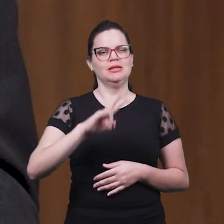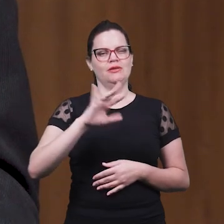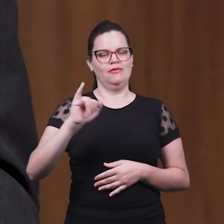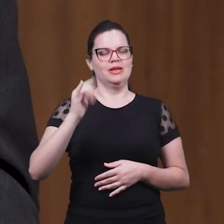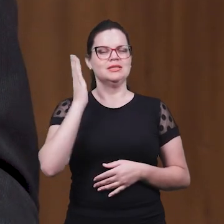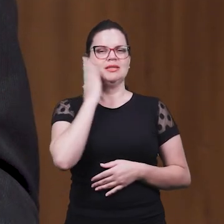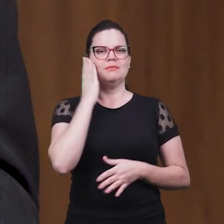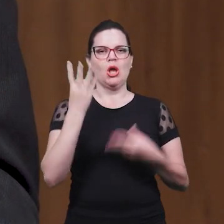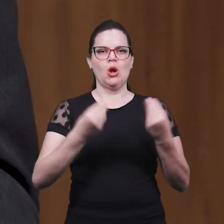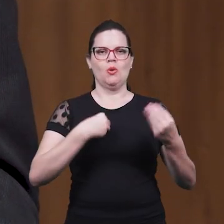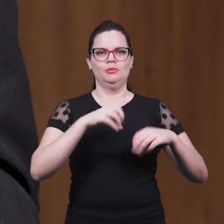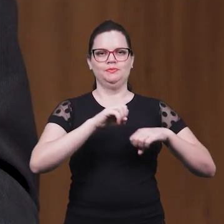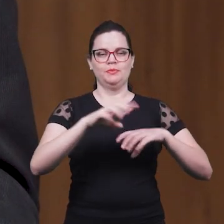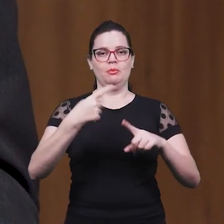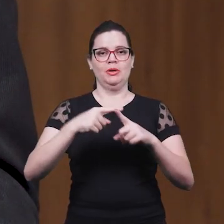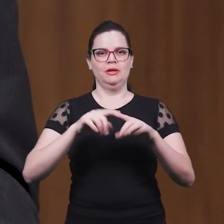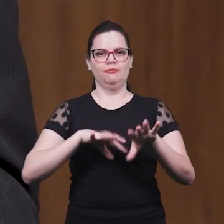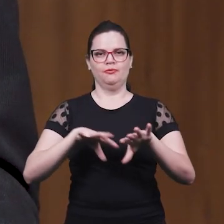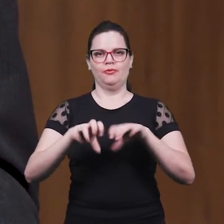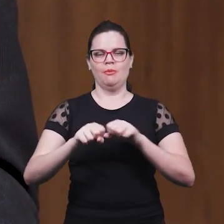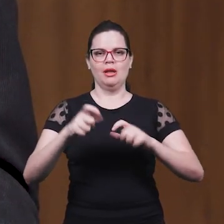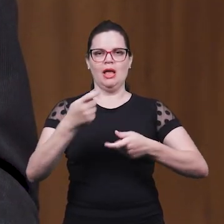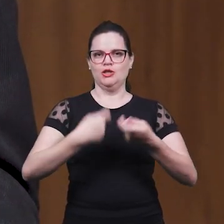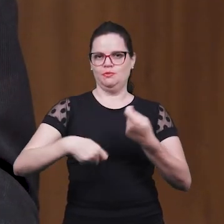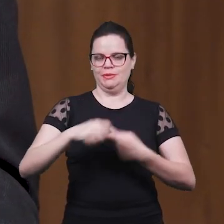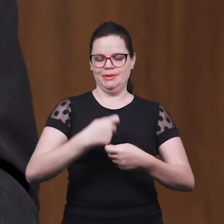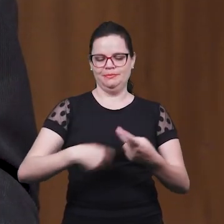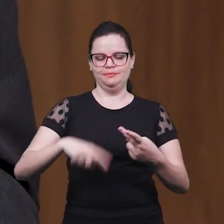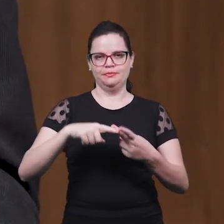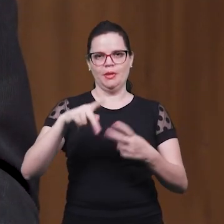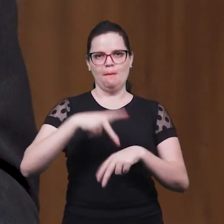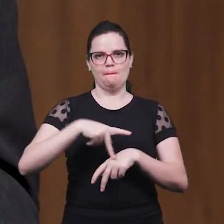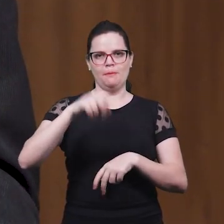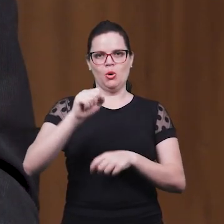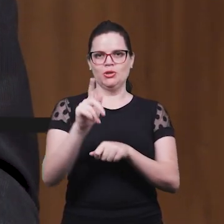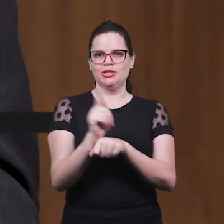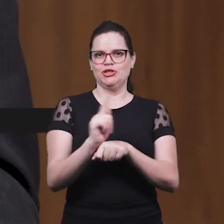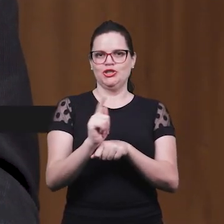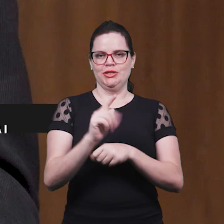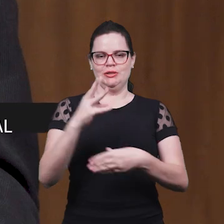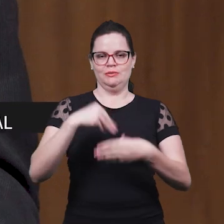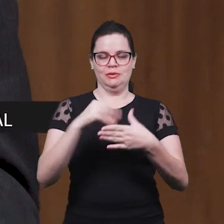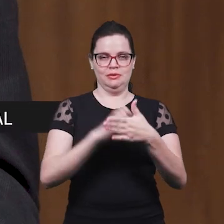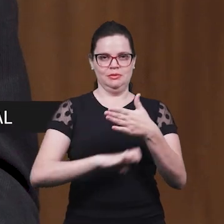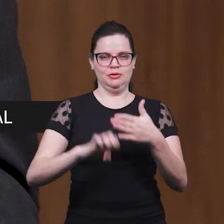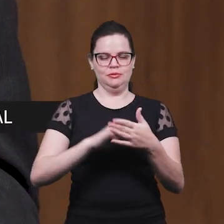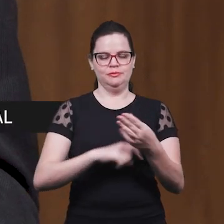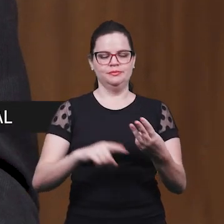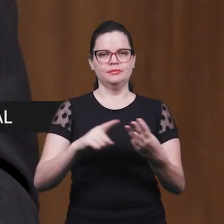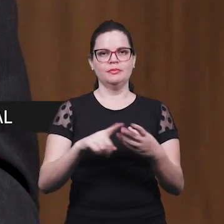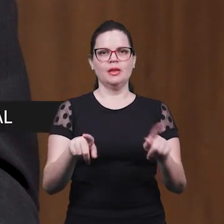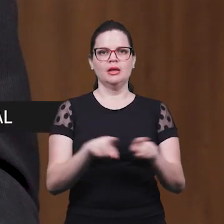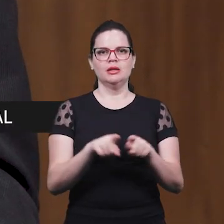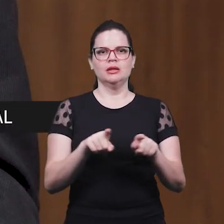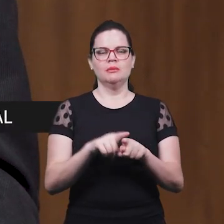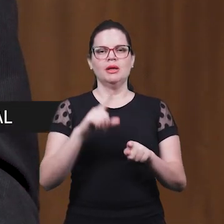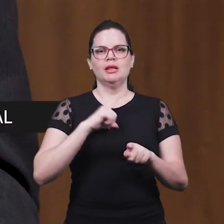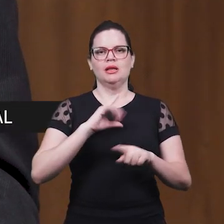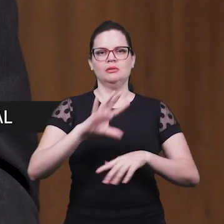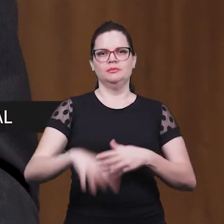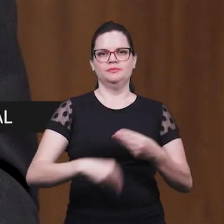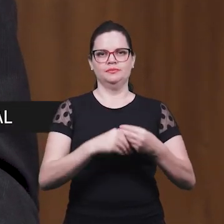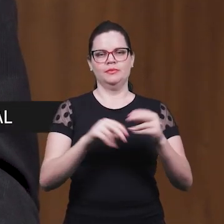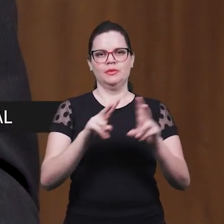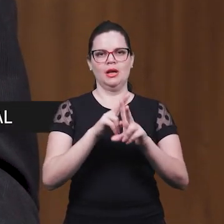é formado, administrador da empresa, tem pós-graduação em gestão empresarial, extensão universitária em